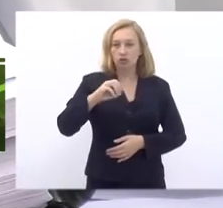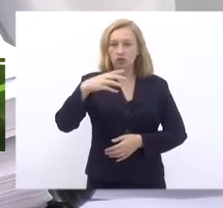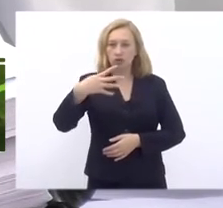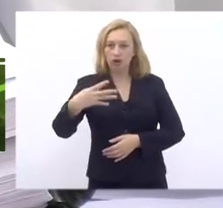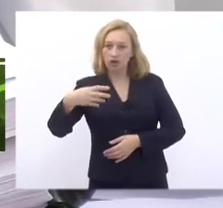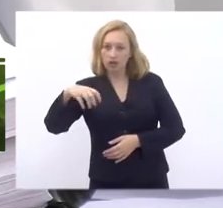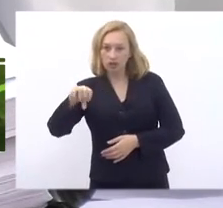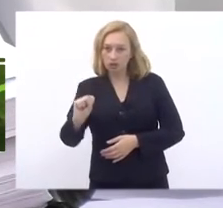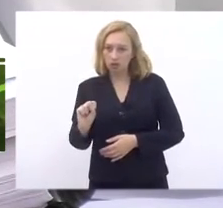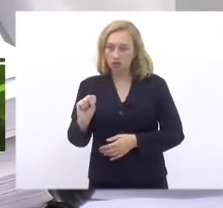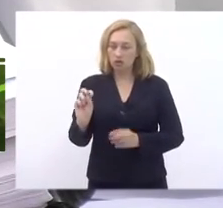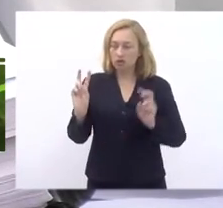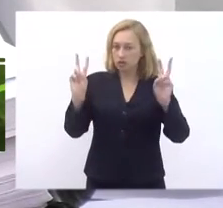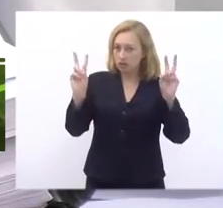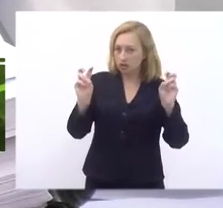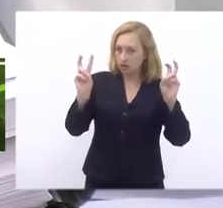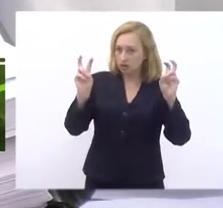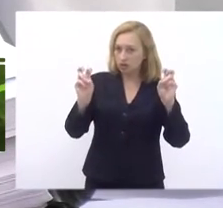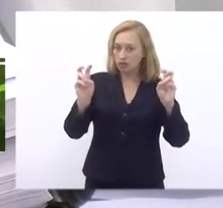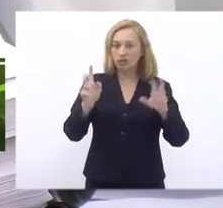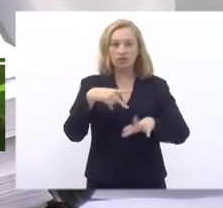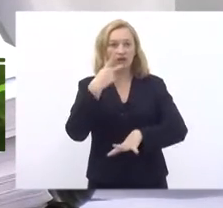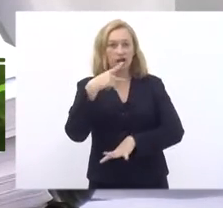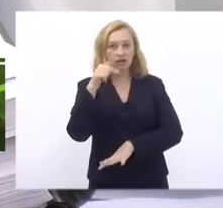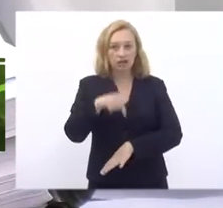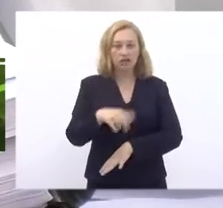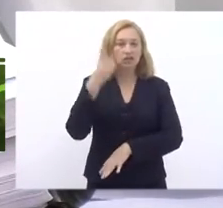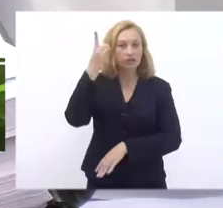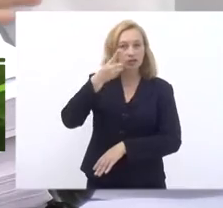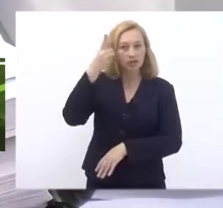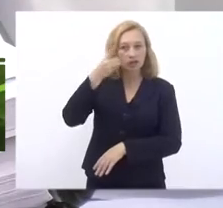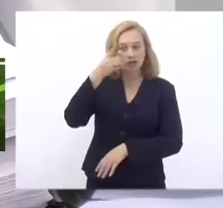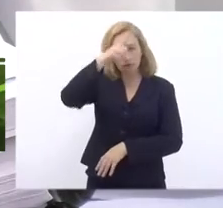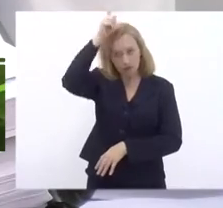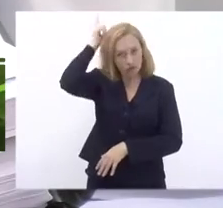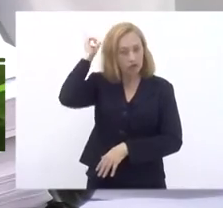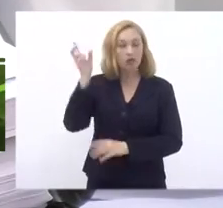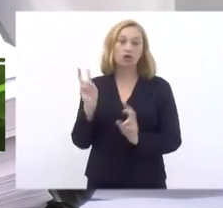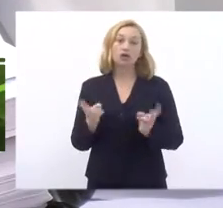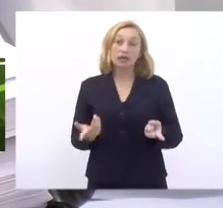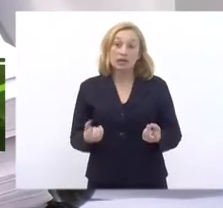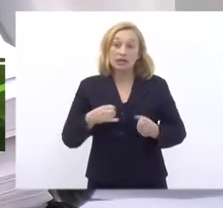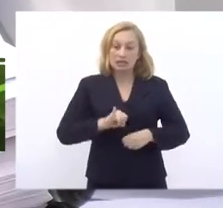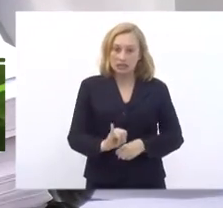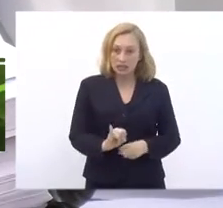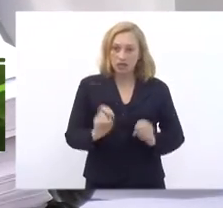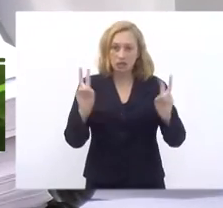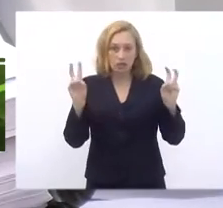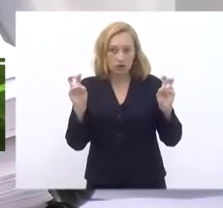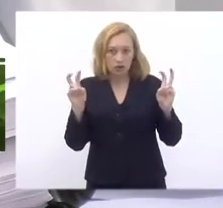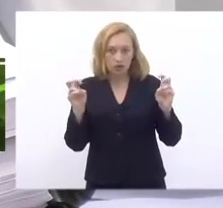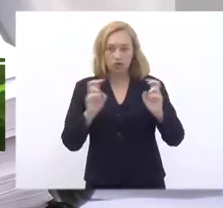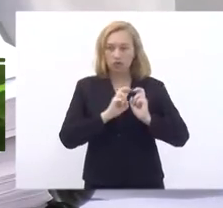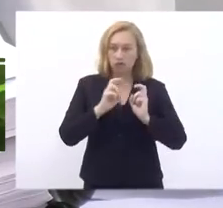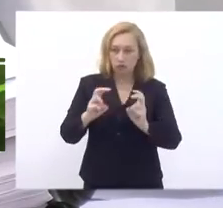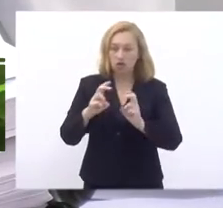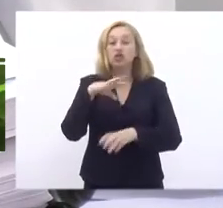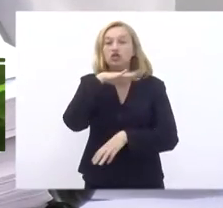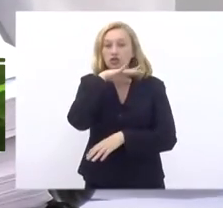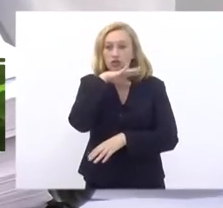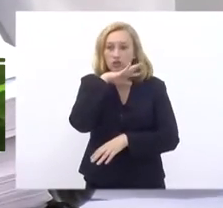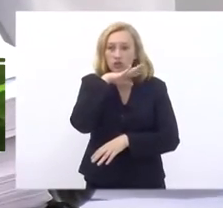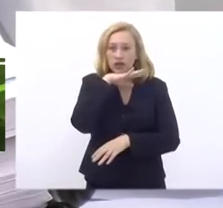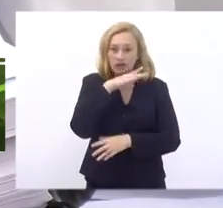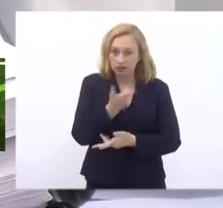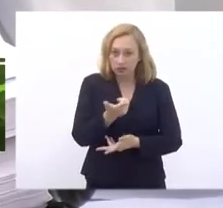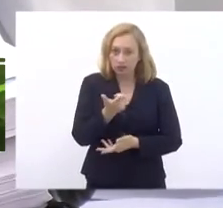de 2048. Uma das questões que tem que ser abordada aqui, deputado Paulo, porque se a situação da Supervia já estava com dificuldade